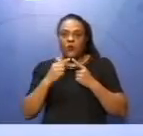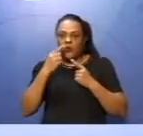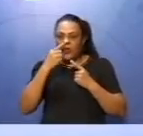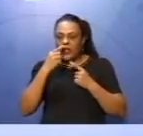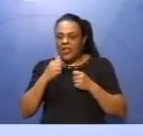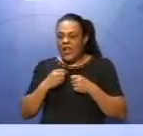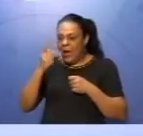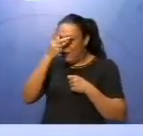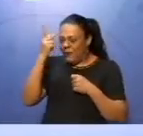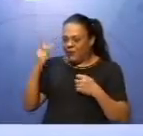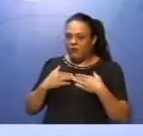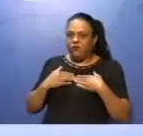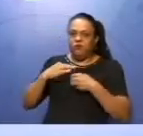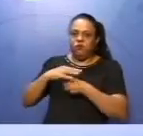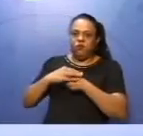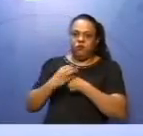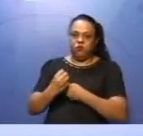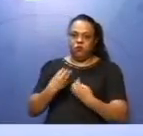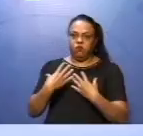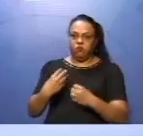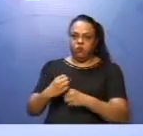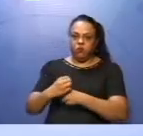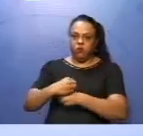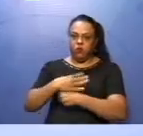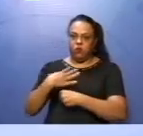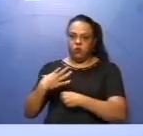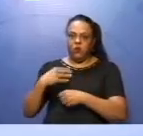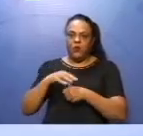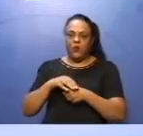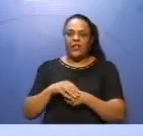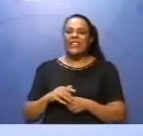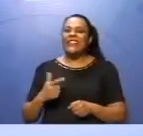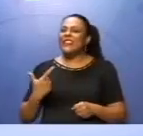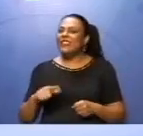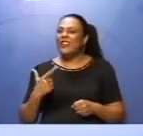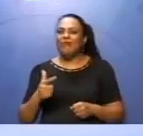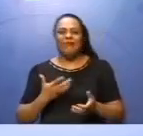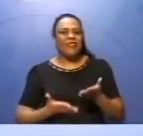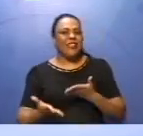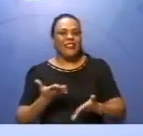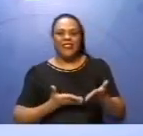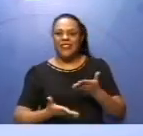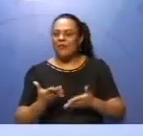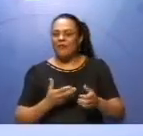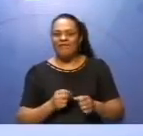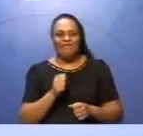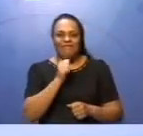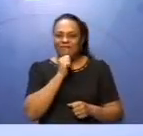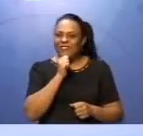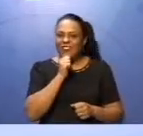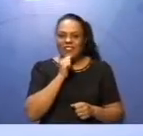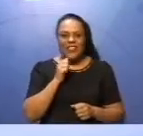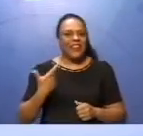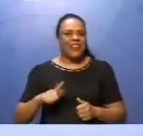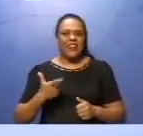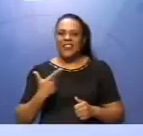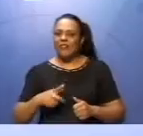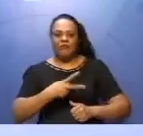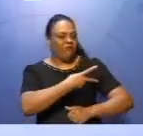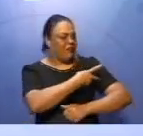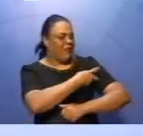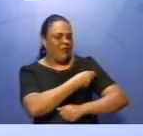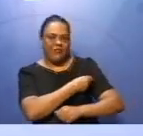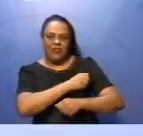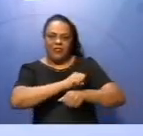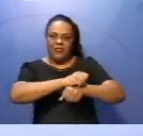pode infectar-se. Então, atualmente não existe nenhum tratamento específico e nem vacina contra a Covid-19.